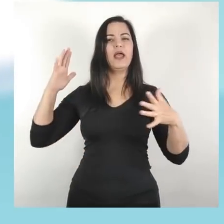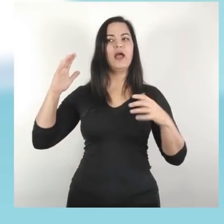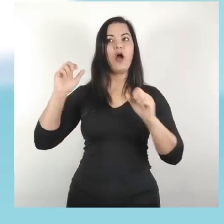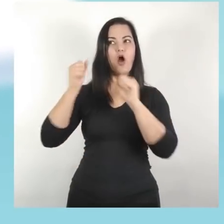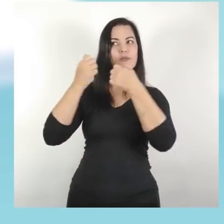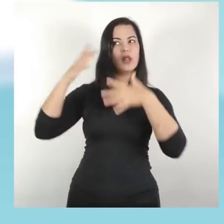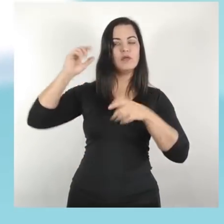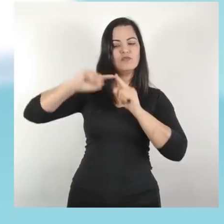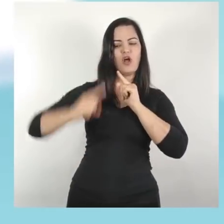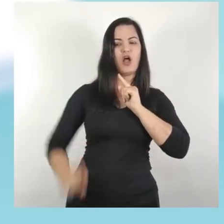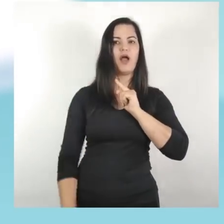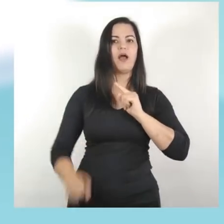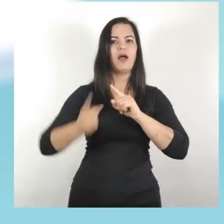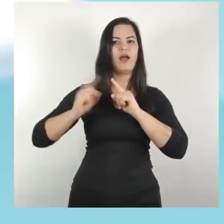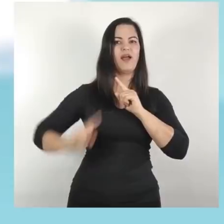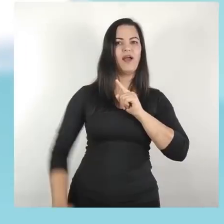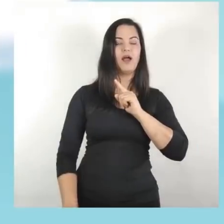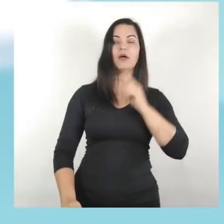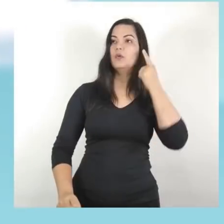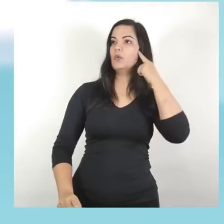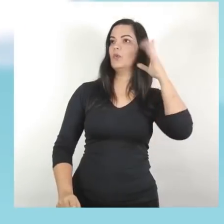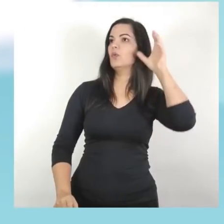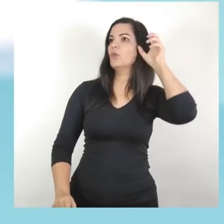Eu não ouvi nenhum trovão.